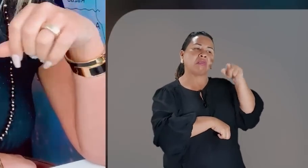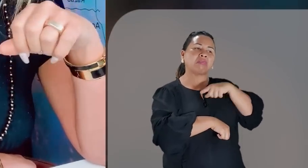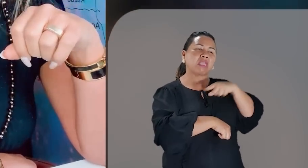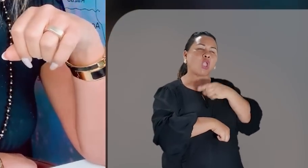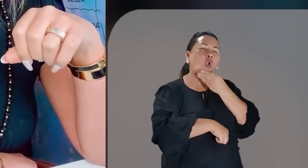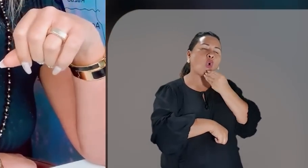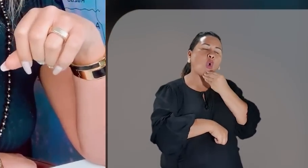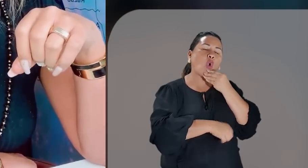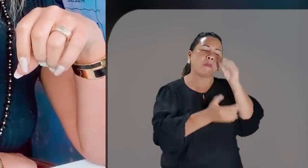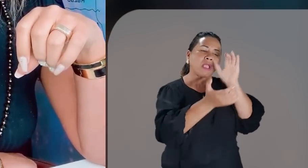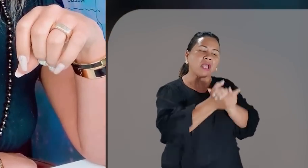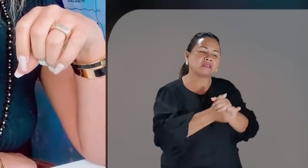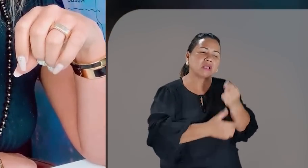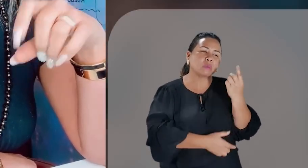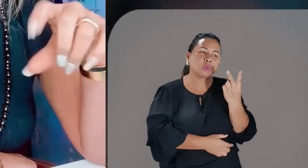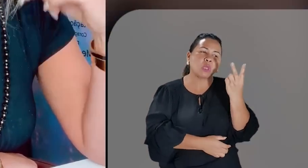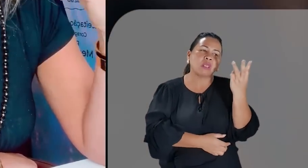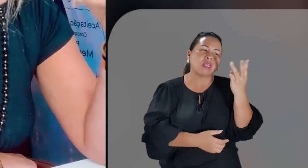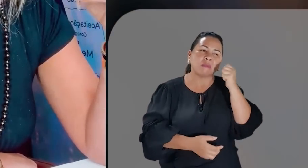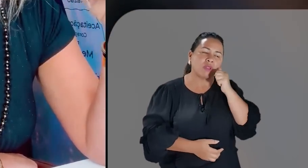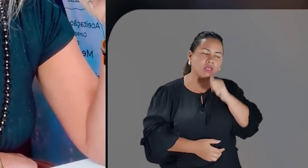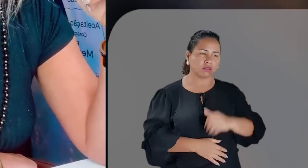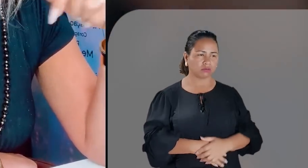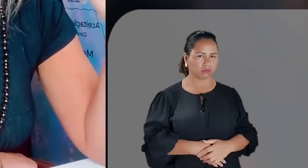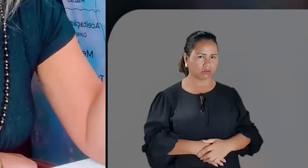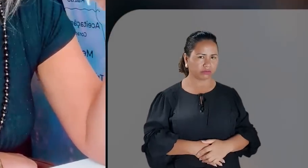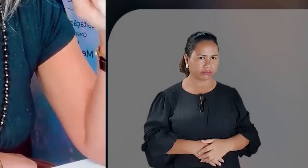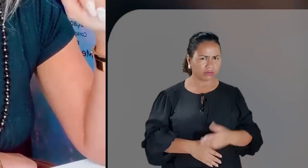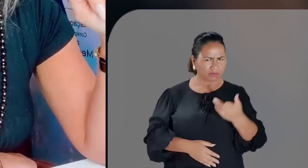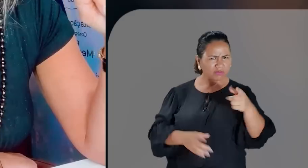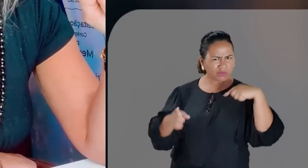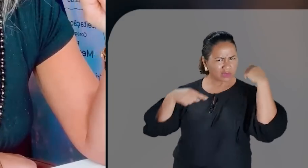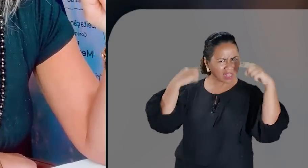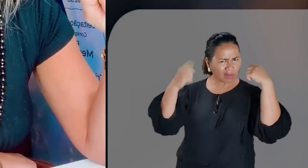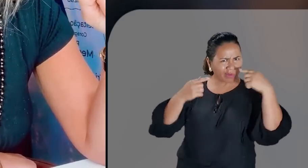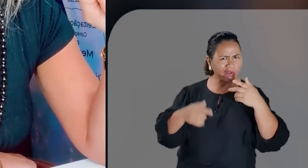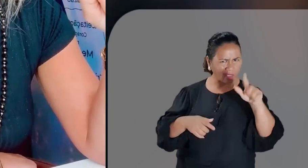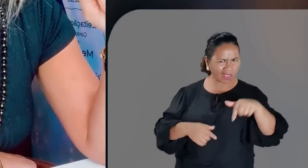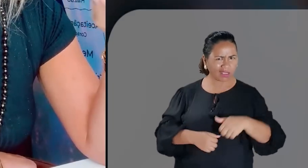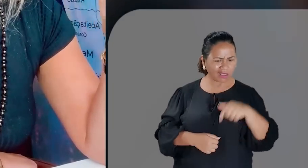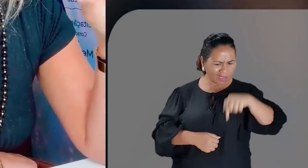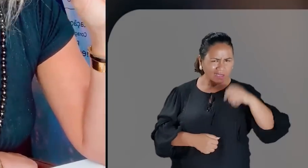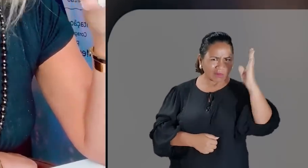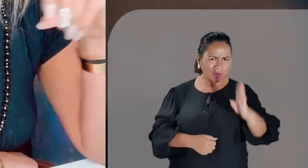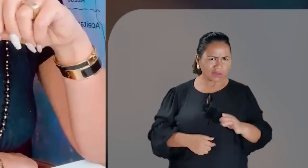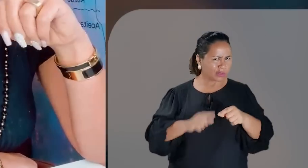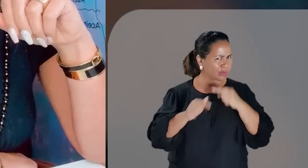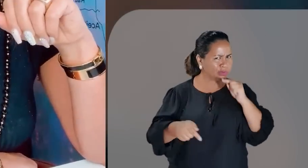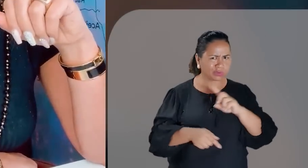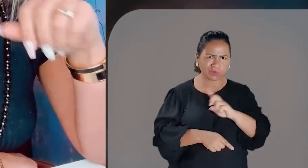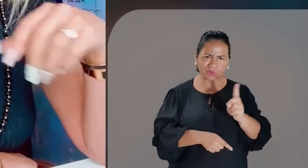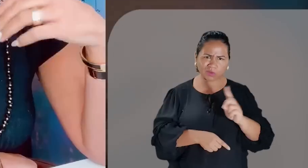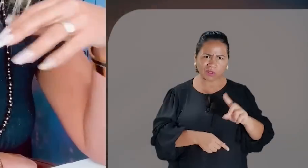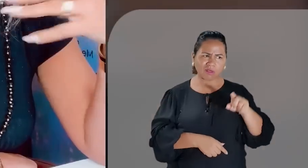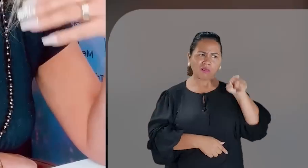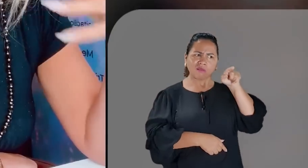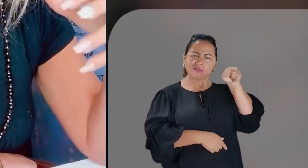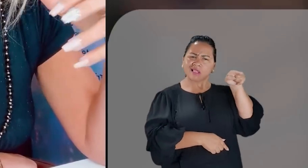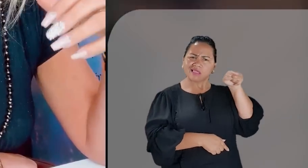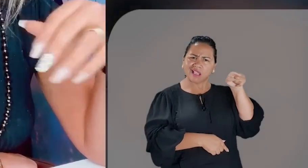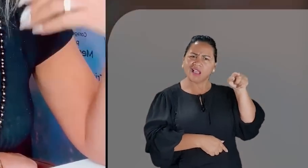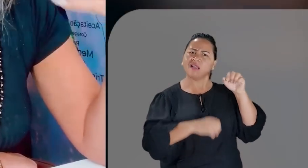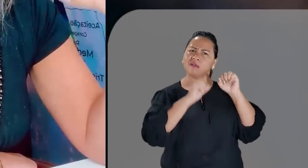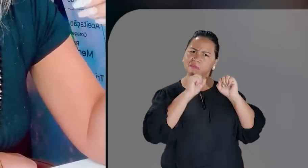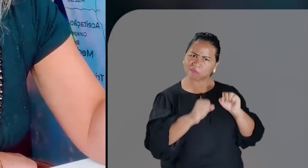certo. Você precisa de terapia também, porque até louca você se faz de louca. Neste país que você está aí citando